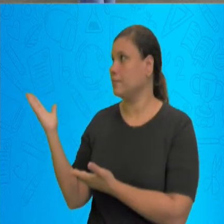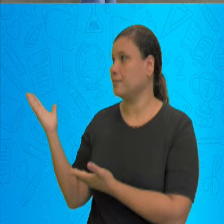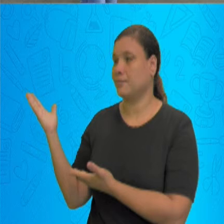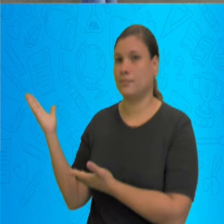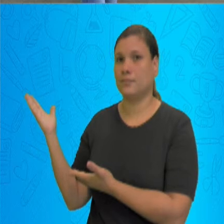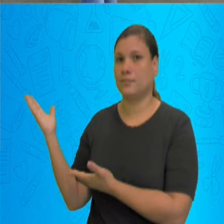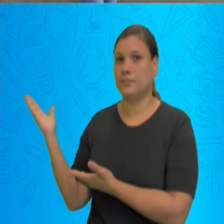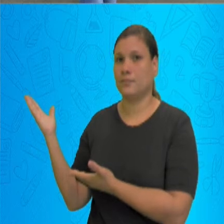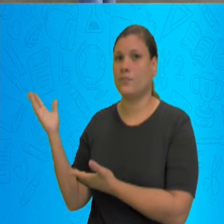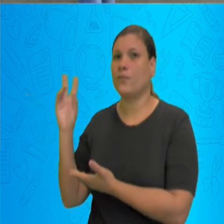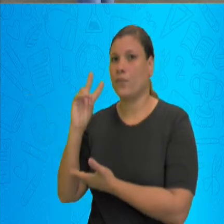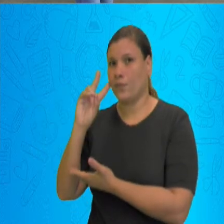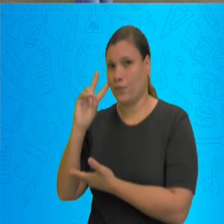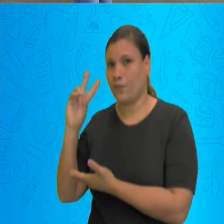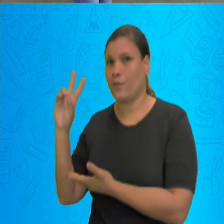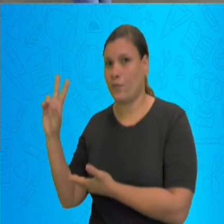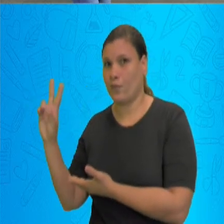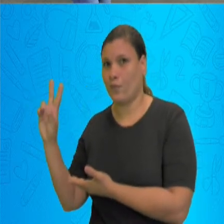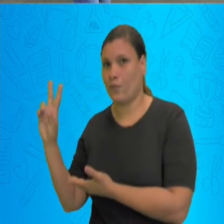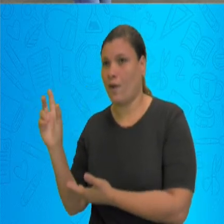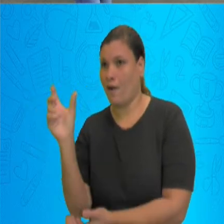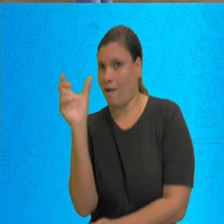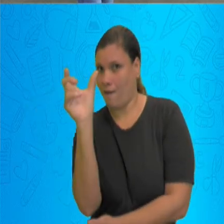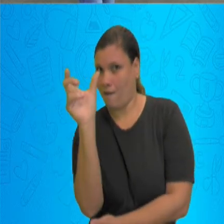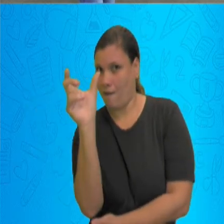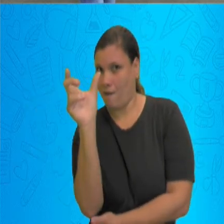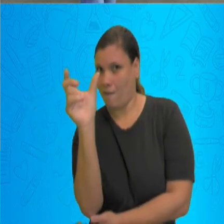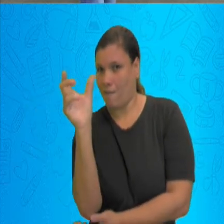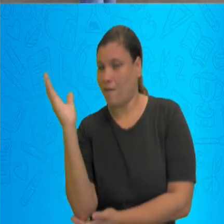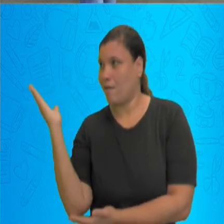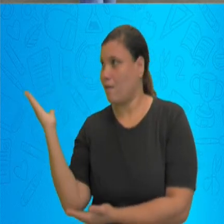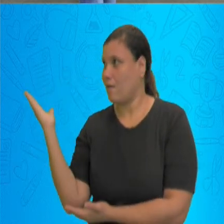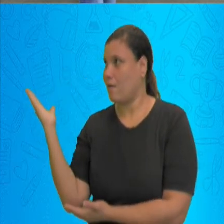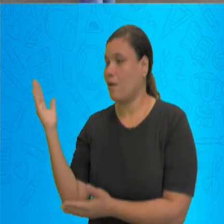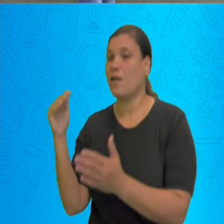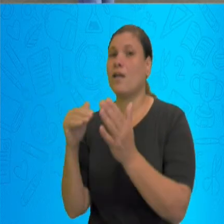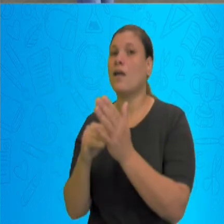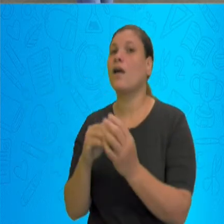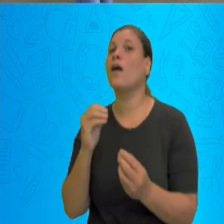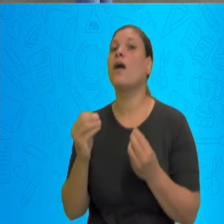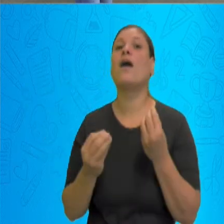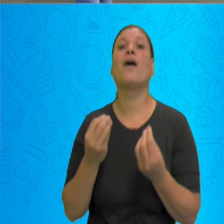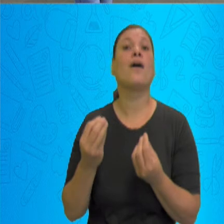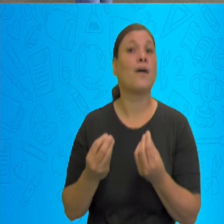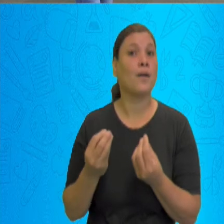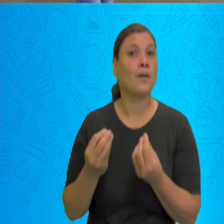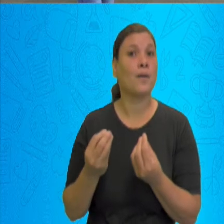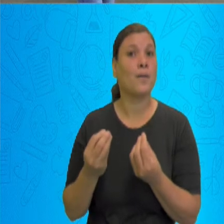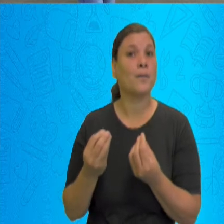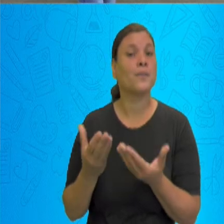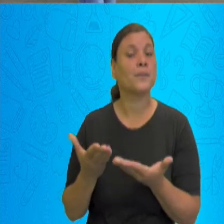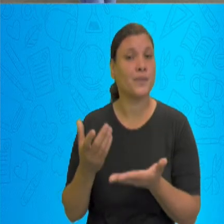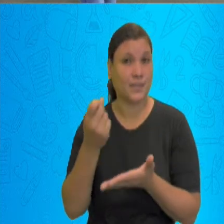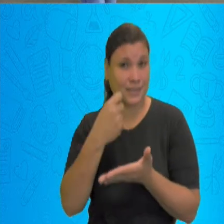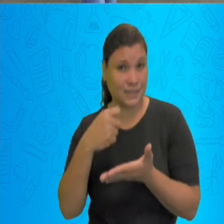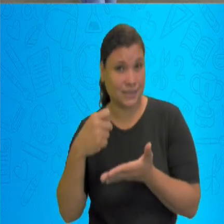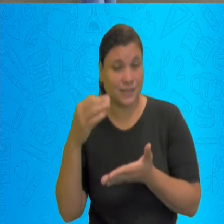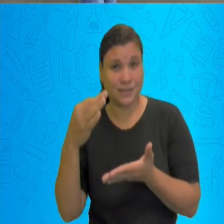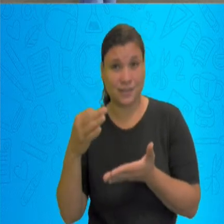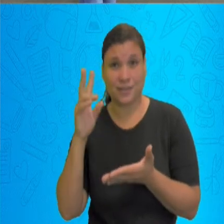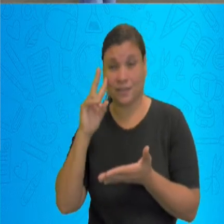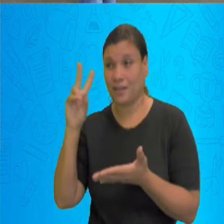partir, dividir, cumprir. Todos conjugados com os pronomes pessoais e com as